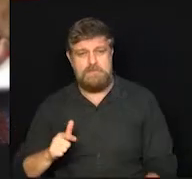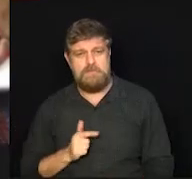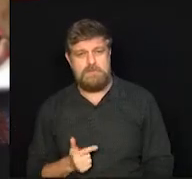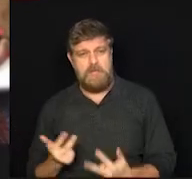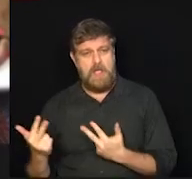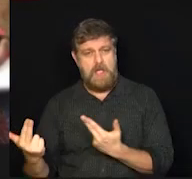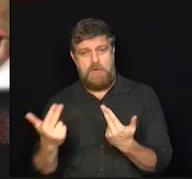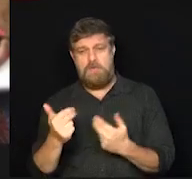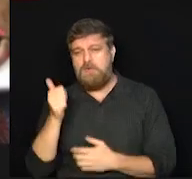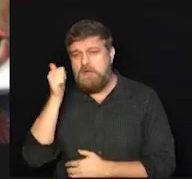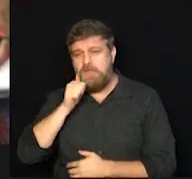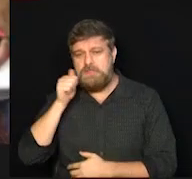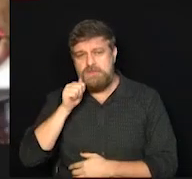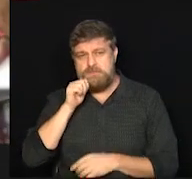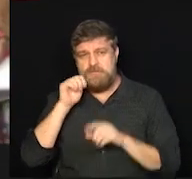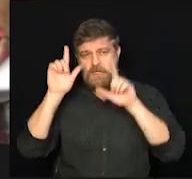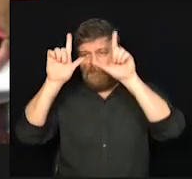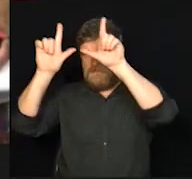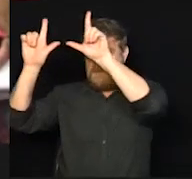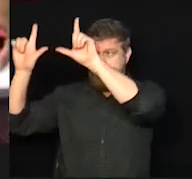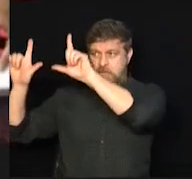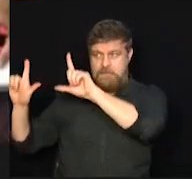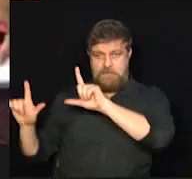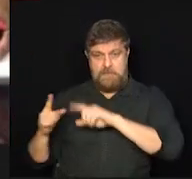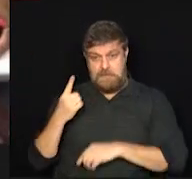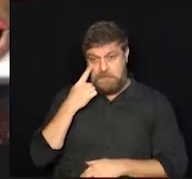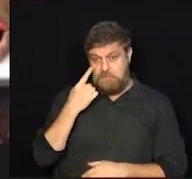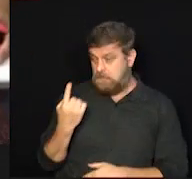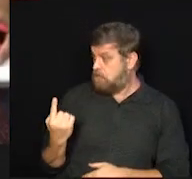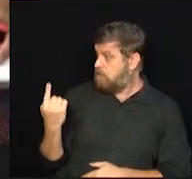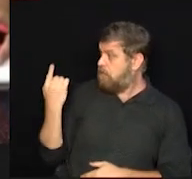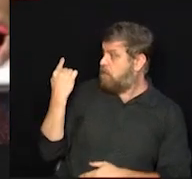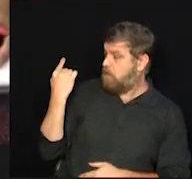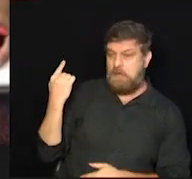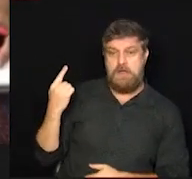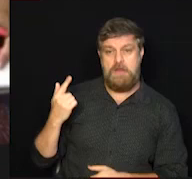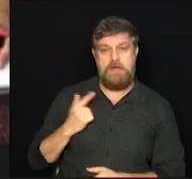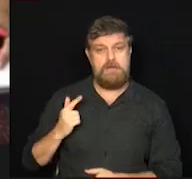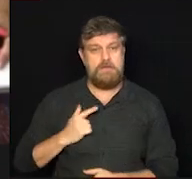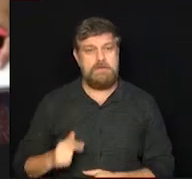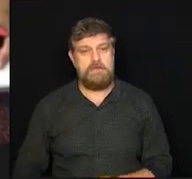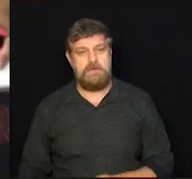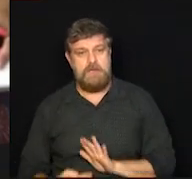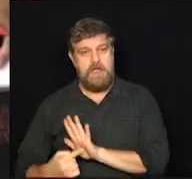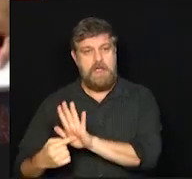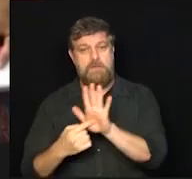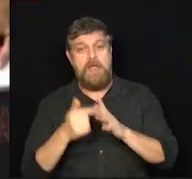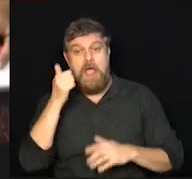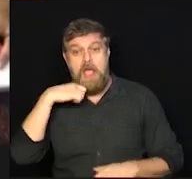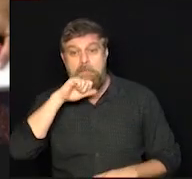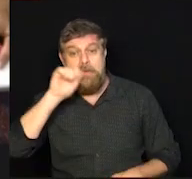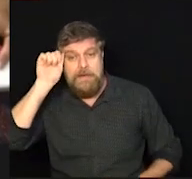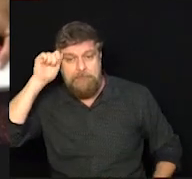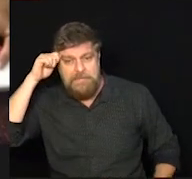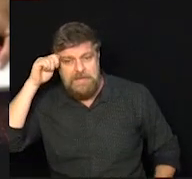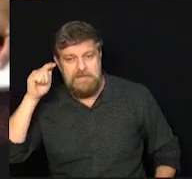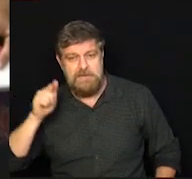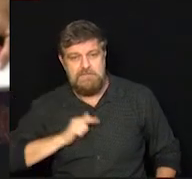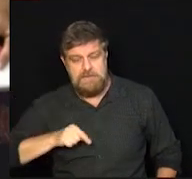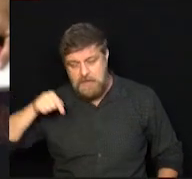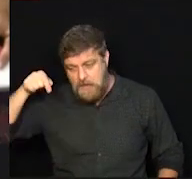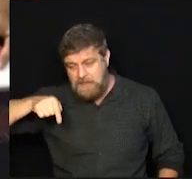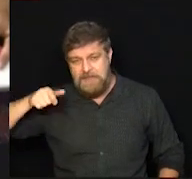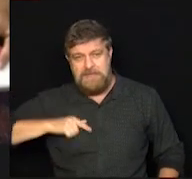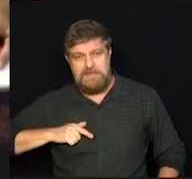essas diversas mulheres aqui atrás de nós tem uma parte da exposição uma empresa recebemos aqui não